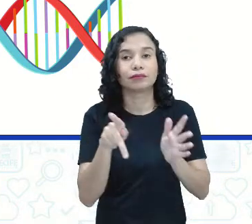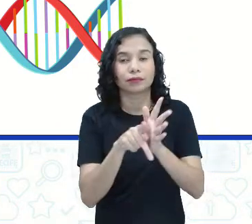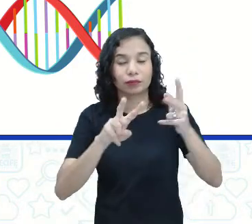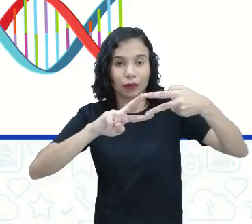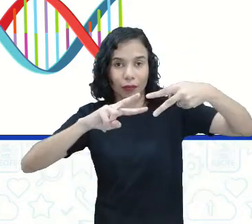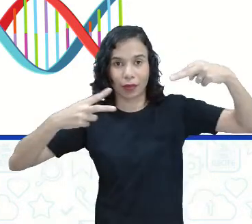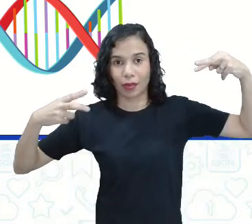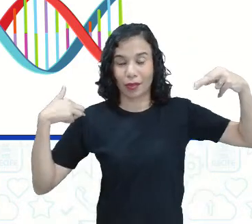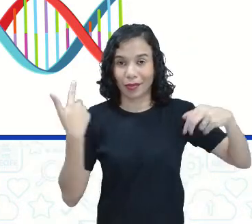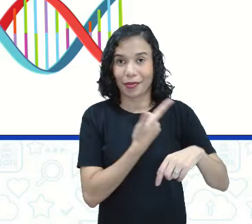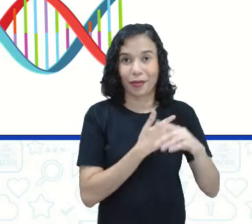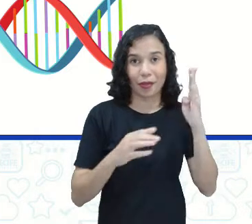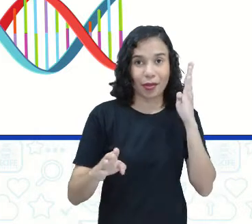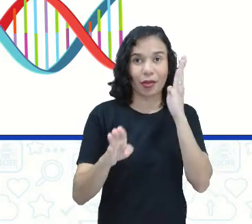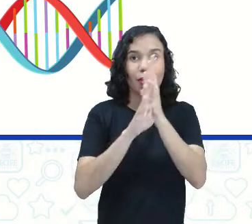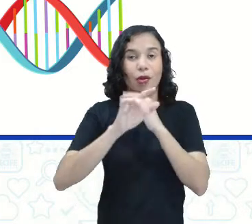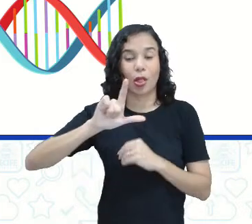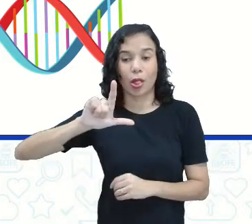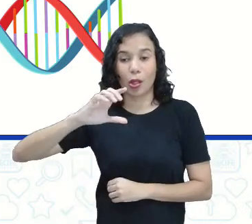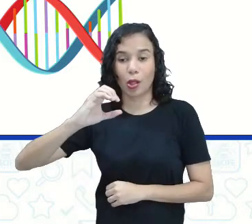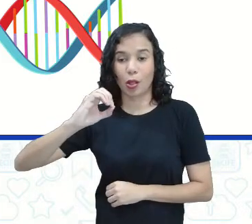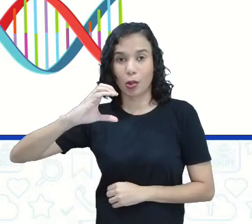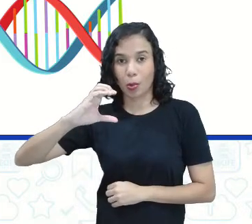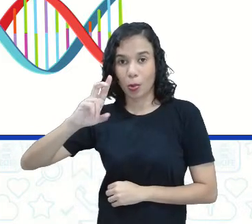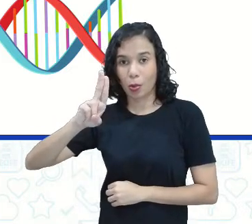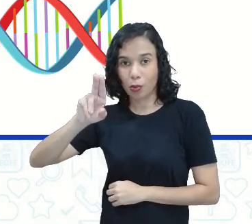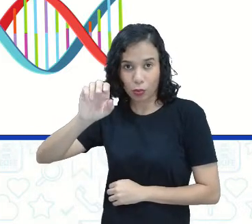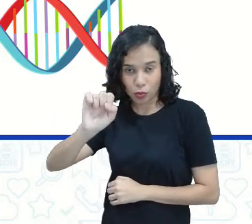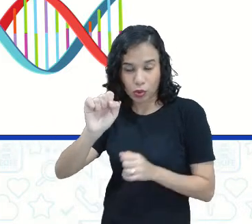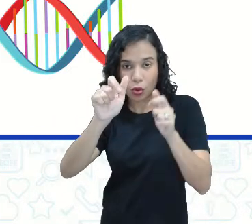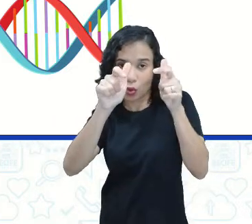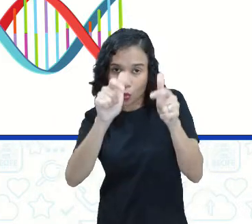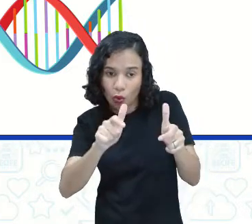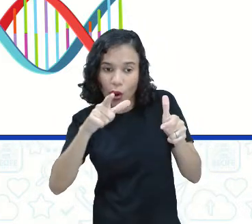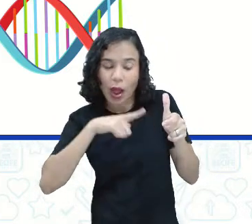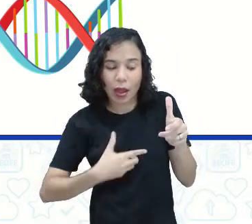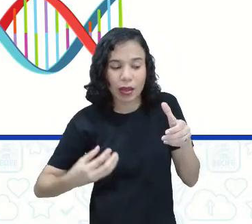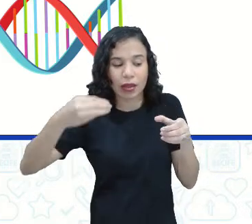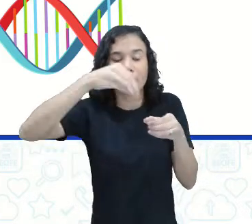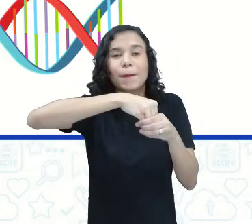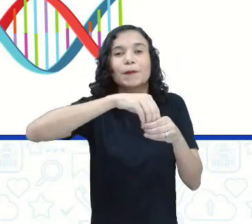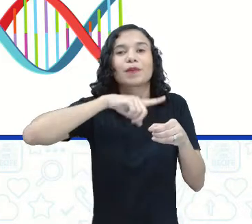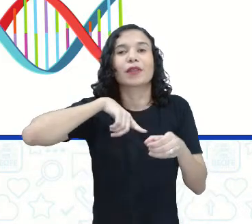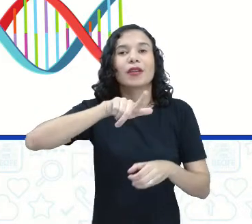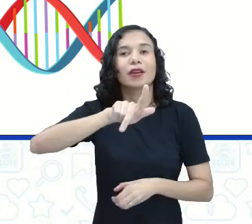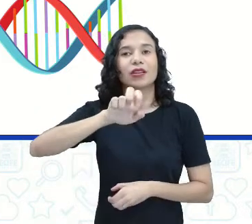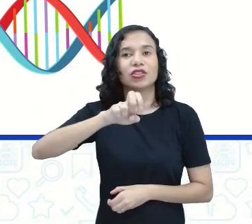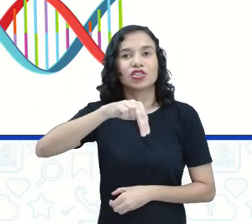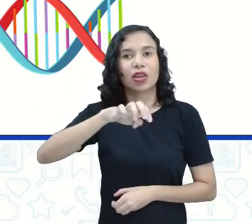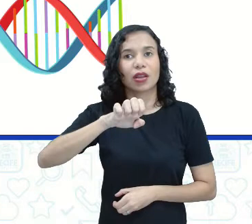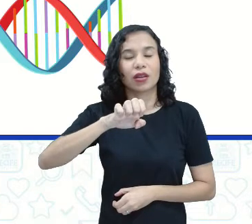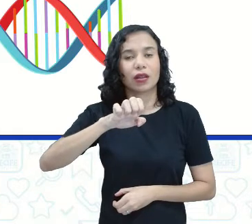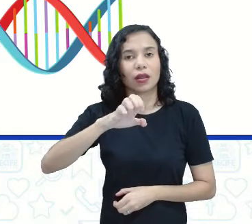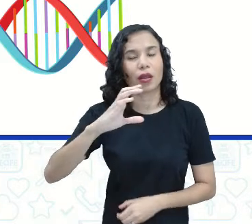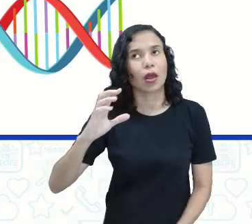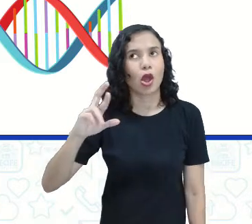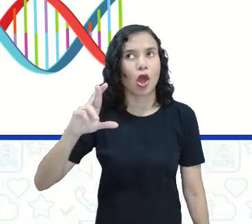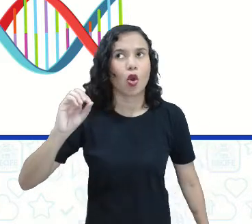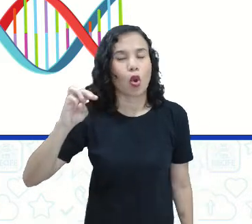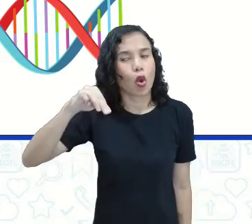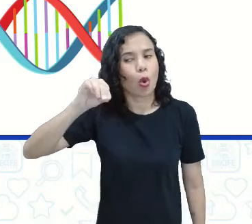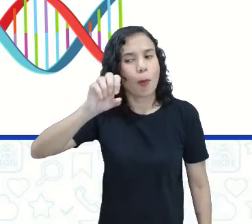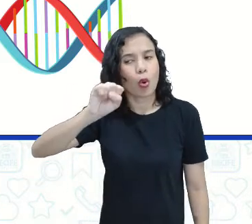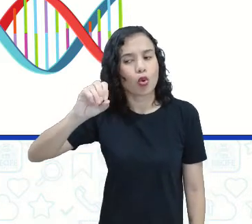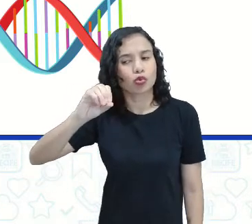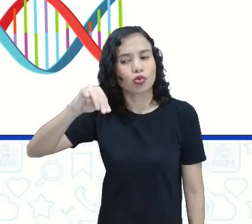a gente vê, ó, locus, local definido ocupado pelo gene, no cromossomo. Mas cromossomo vai ser um assunto